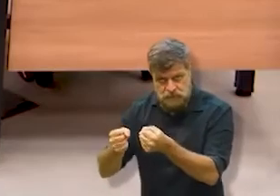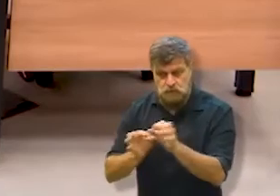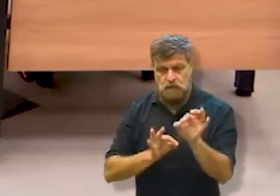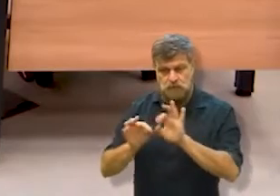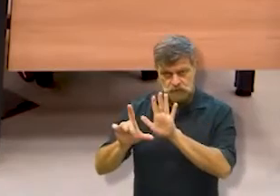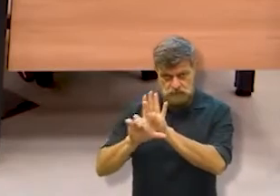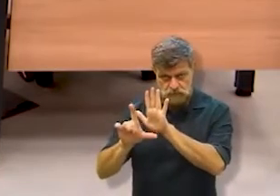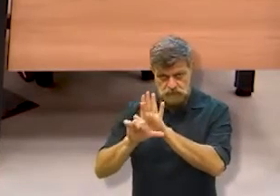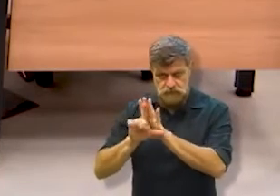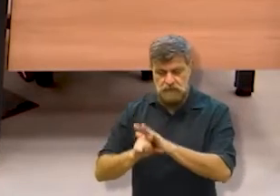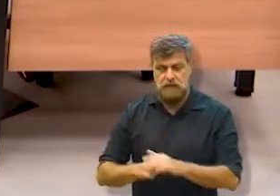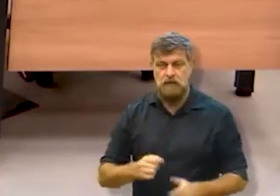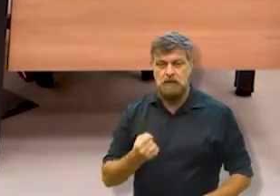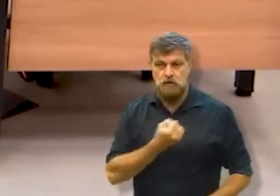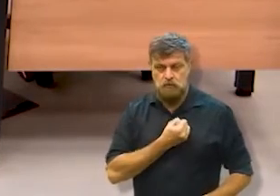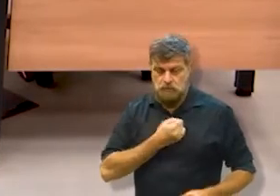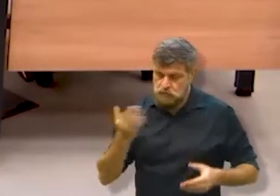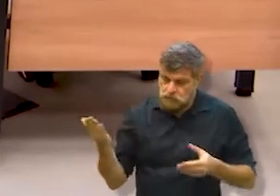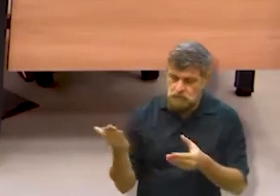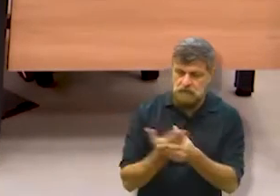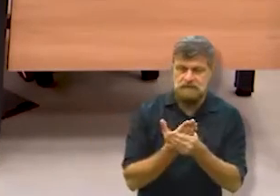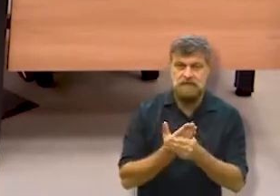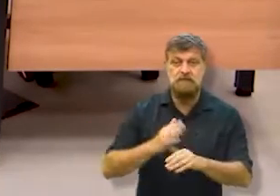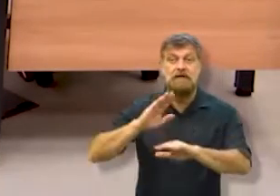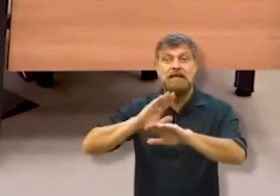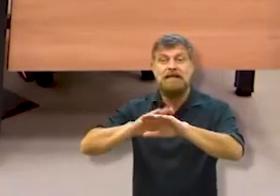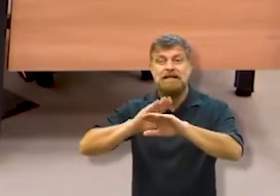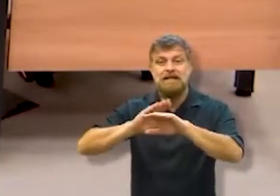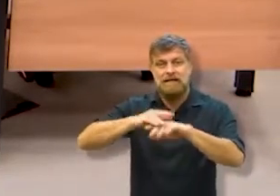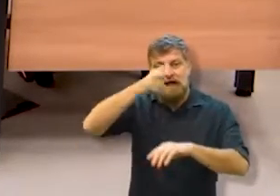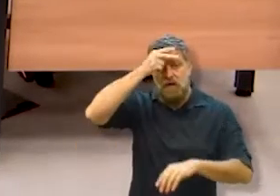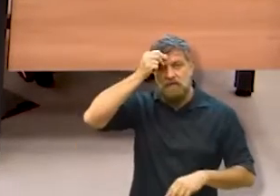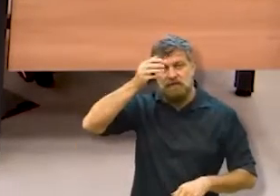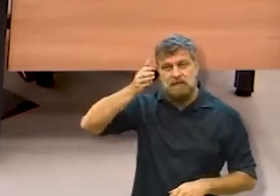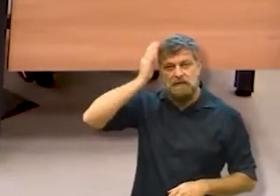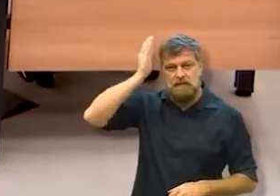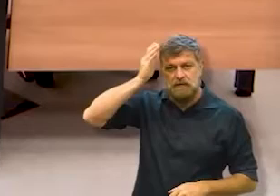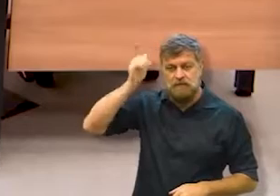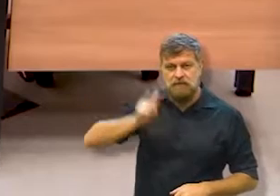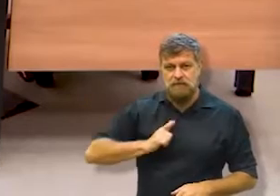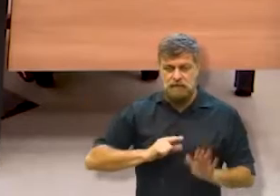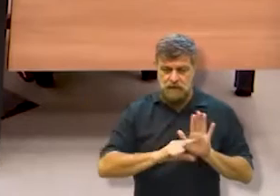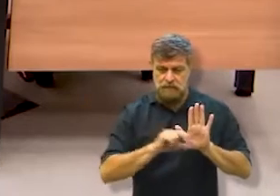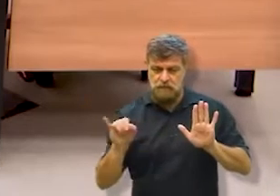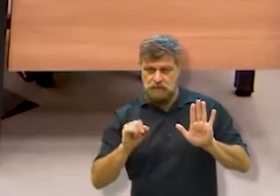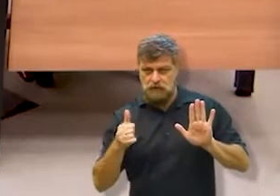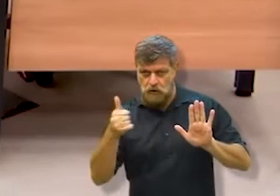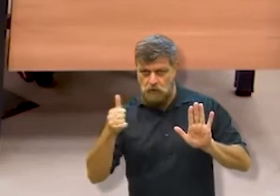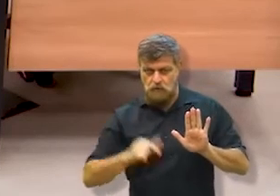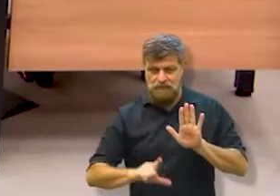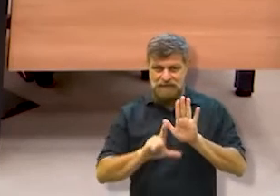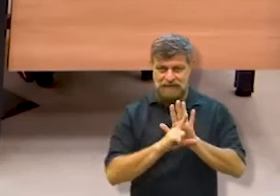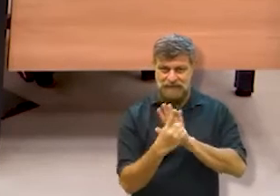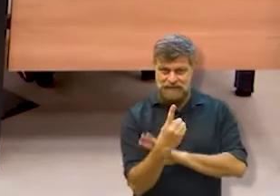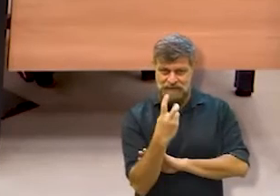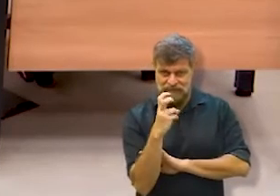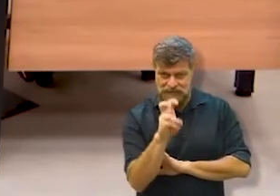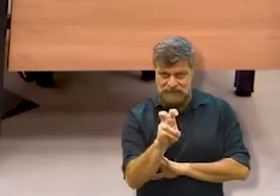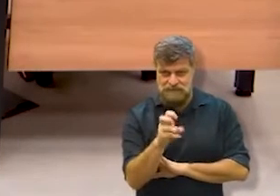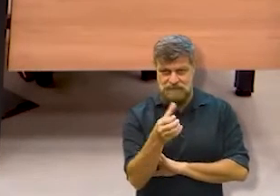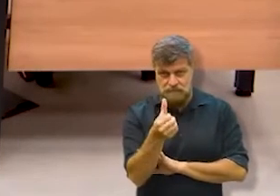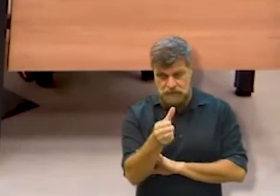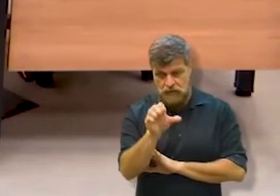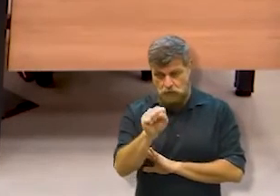PLO 31/2021, processo 233258, de autoria do prefeito municipal, que revoga o inciso 1 do artigo 1º da